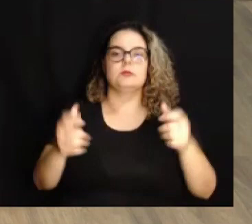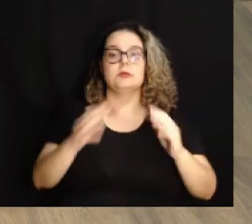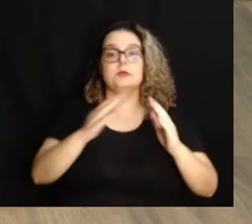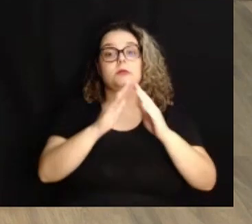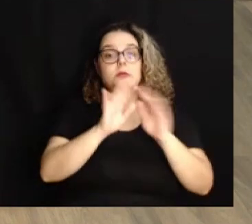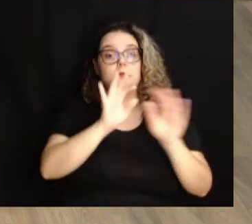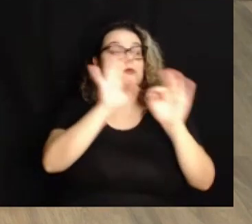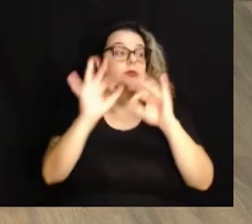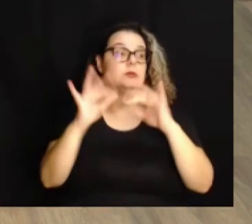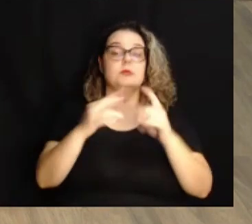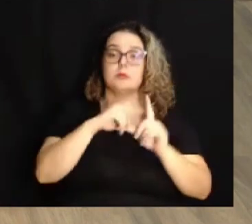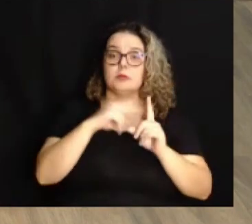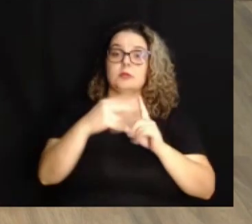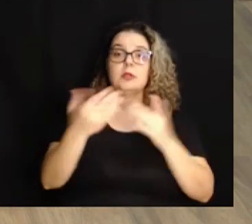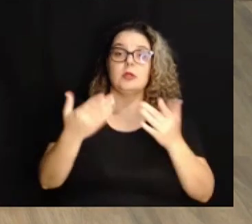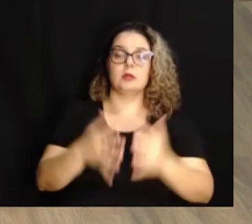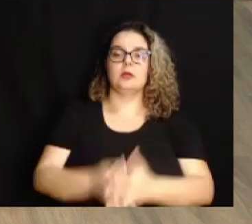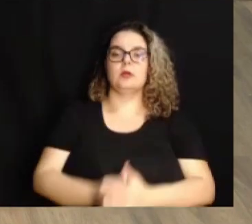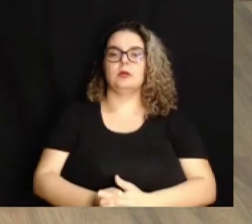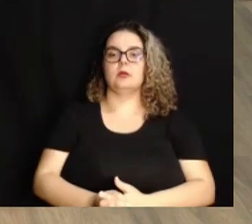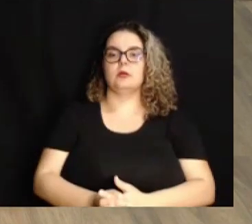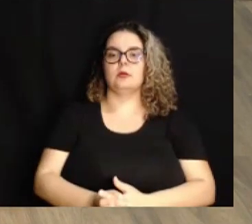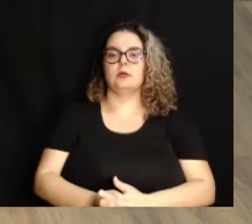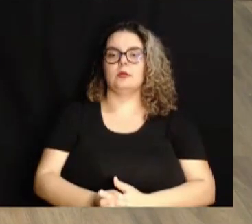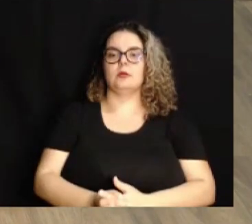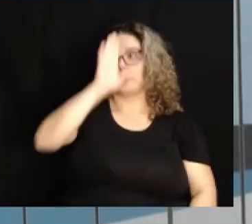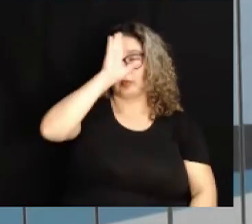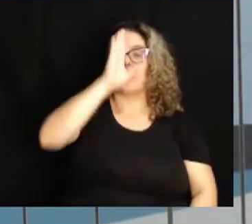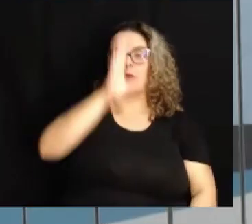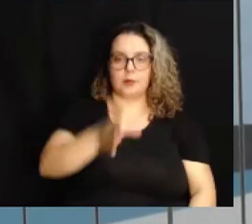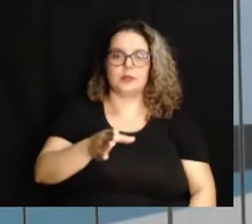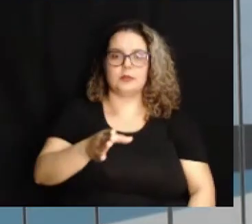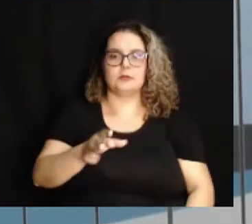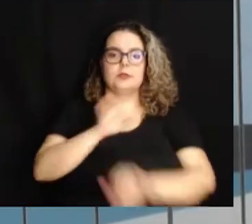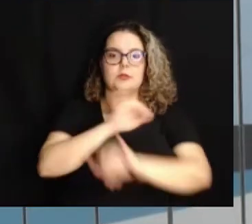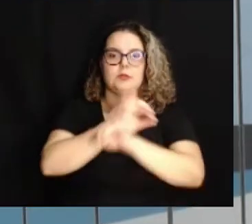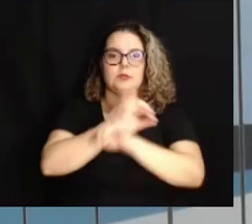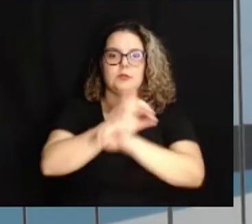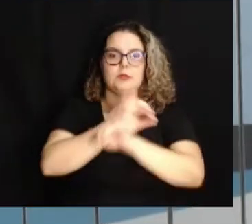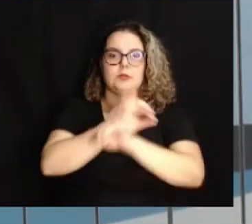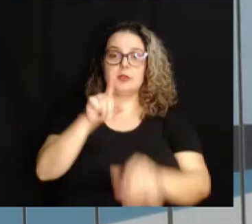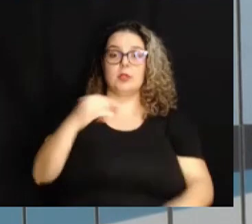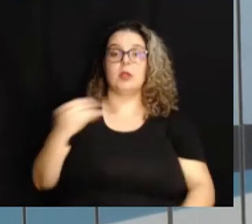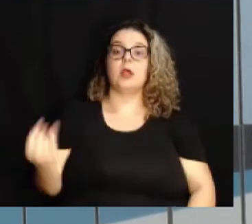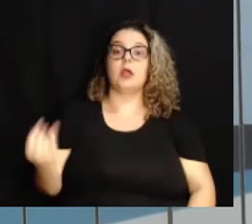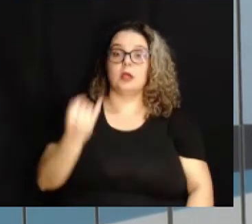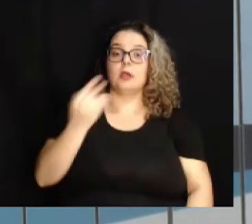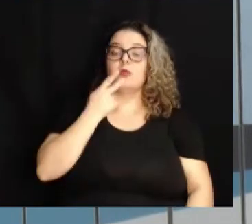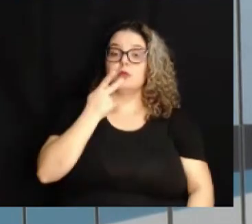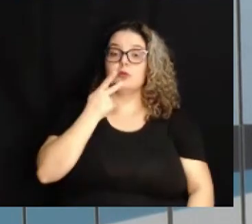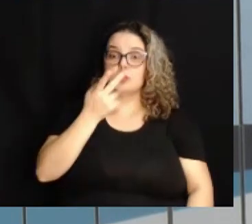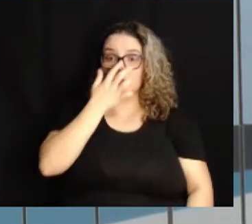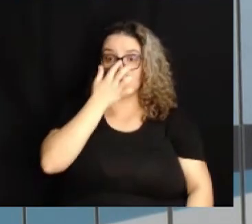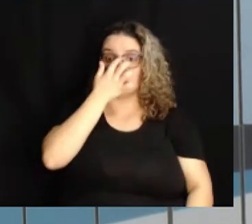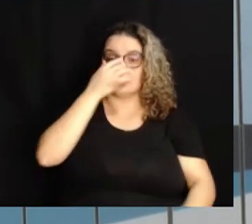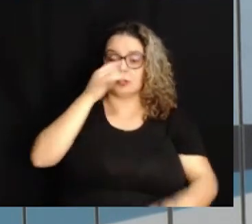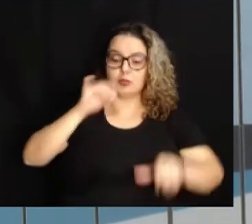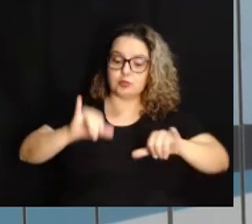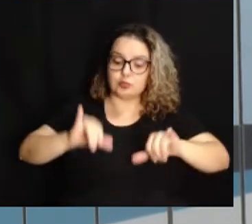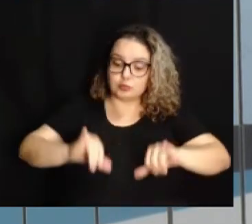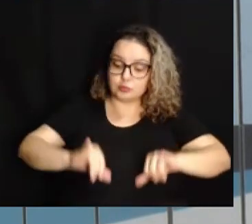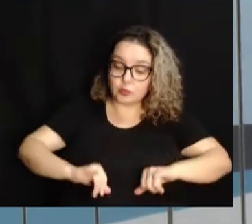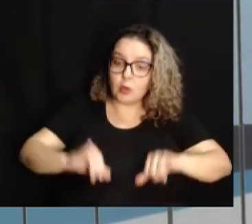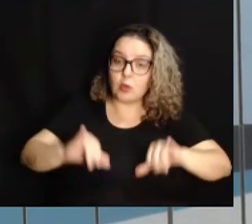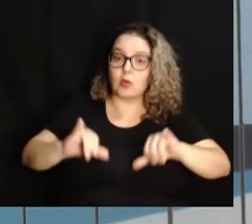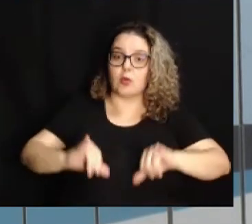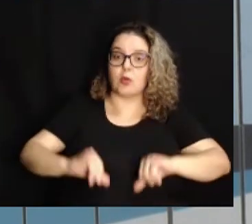vista agora. Principalmente, né, vou deixar a mensagem de que é importante falar sobre a dor. Fale do sofrimento, falar